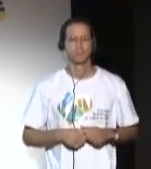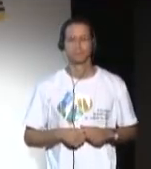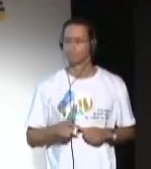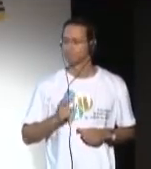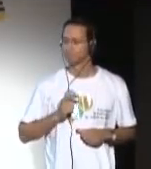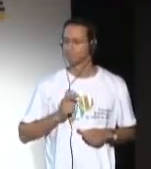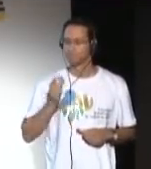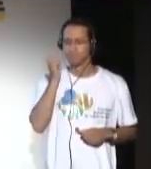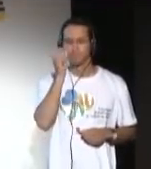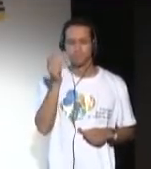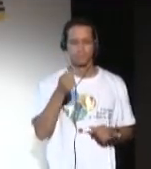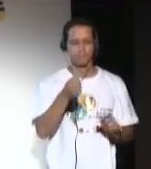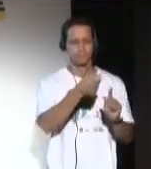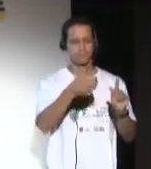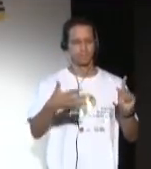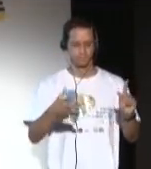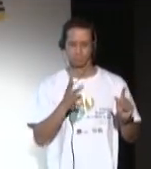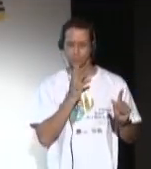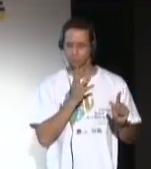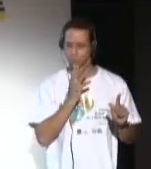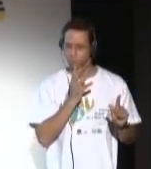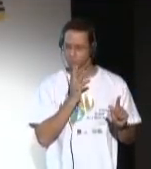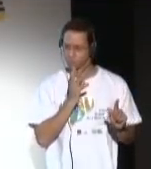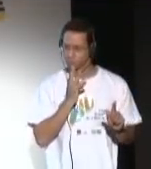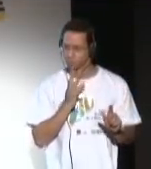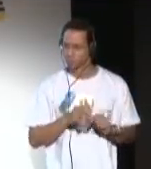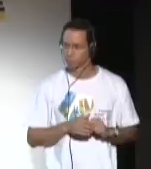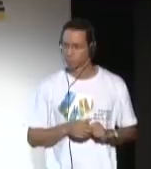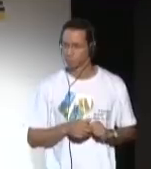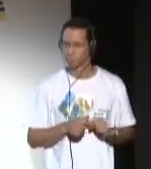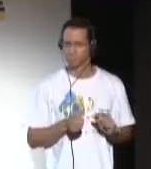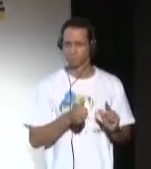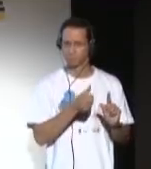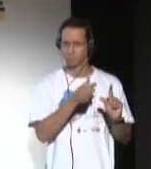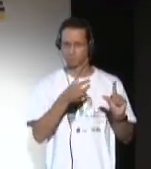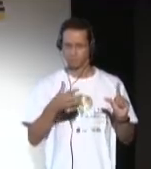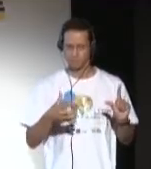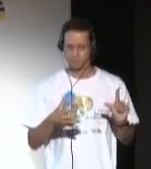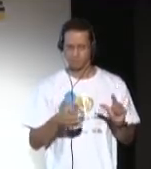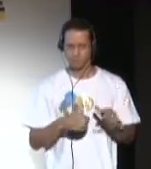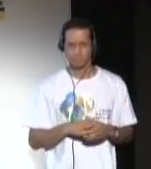um lugar bem interessante chamado Google, não sei se alguém conhece.